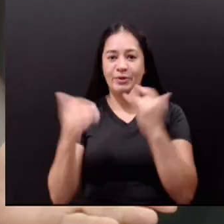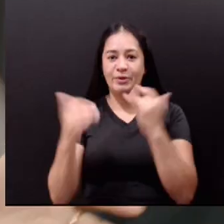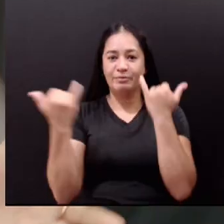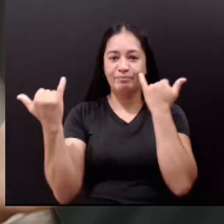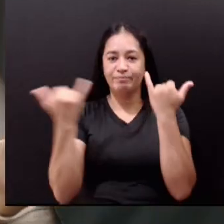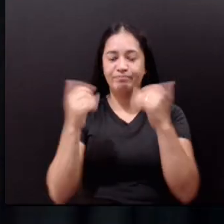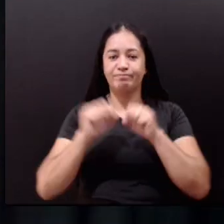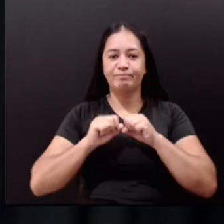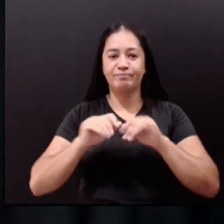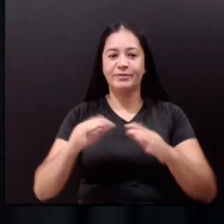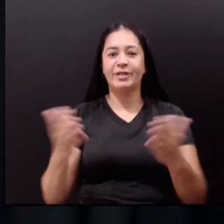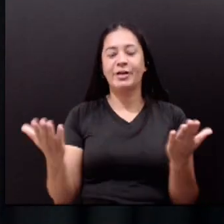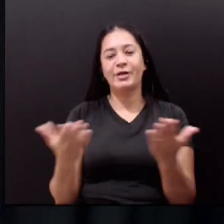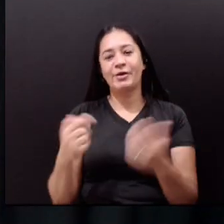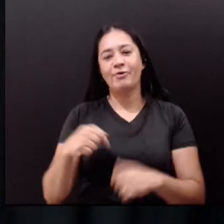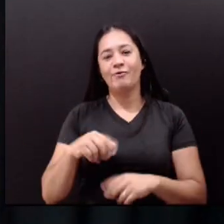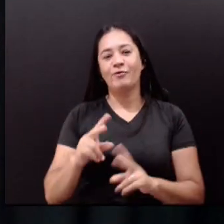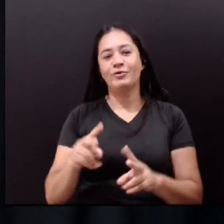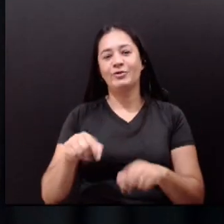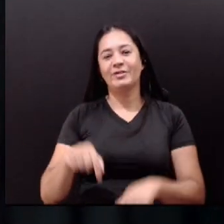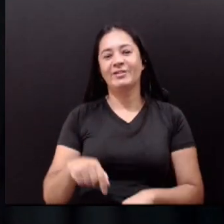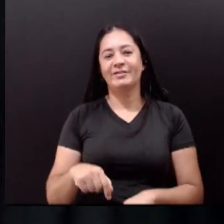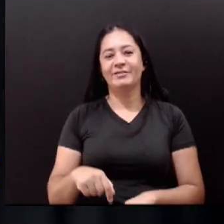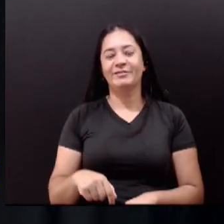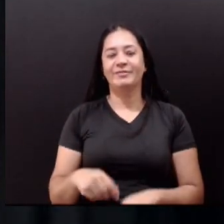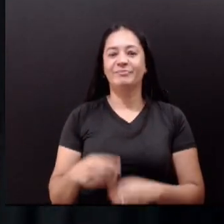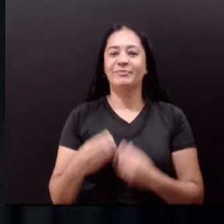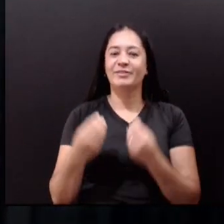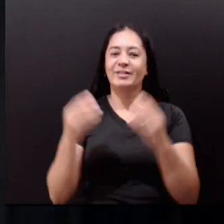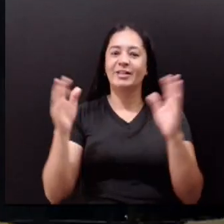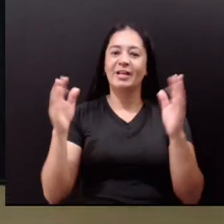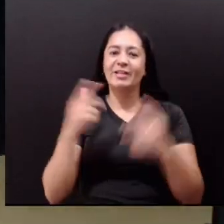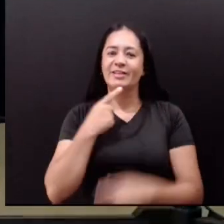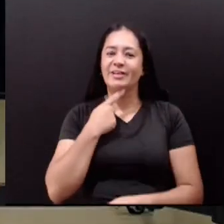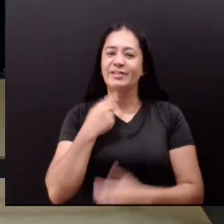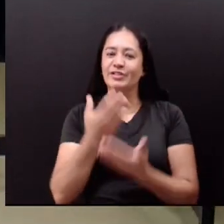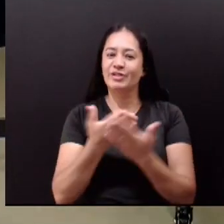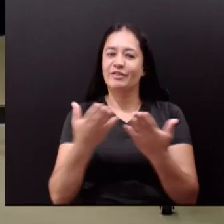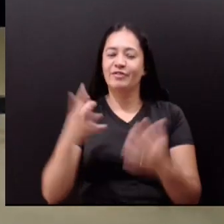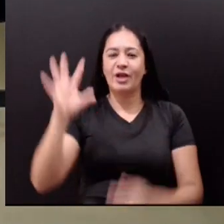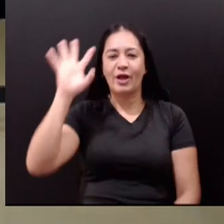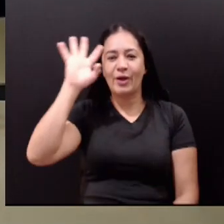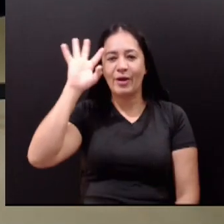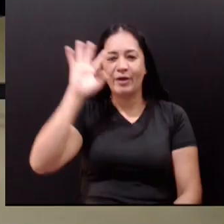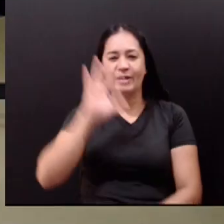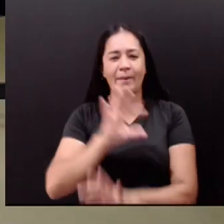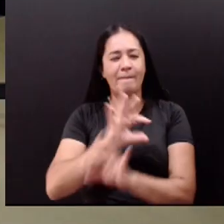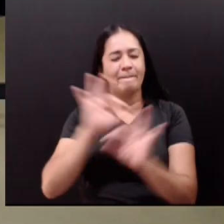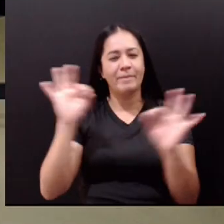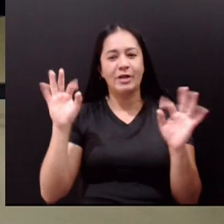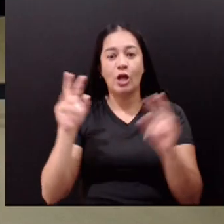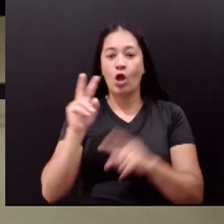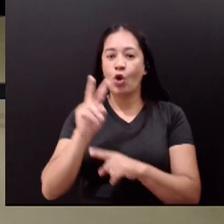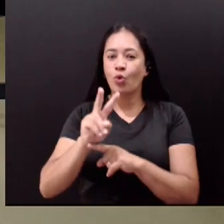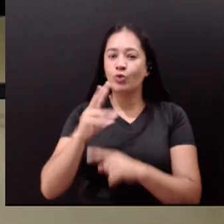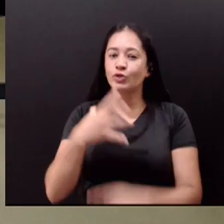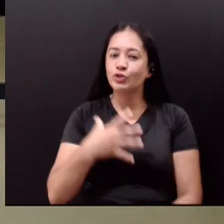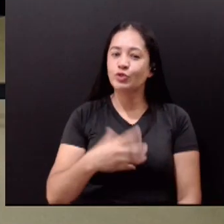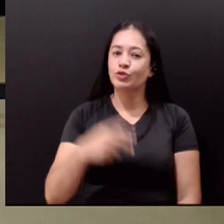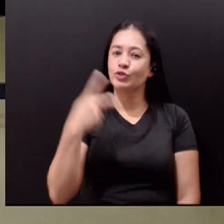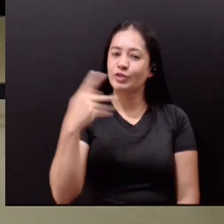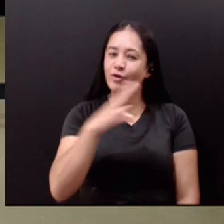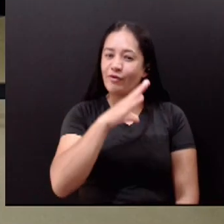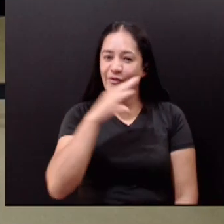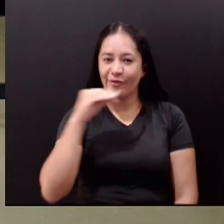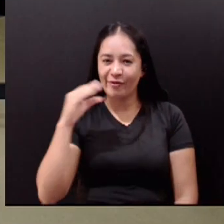por aqui, né? Vamos entregando, desejando a você uma ótima quarta-feira. Cuide do seu adolescente, cuide da sua